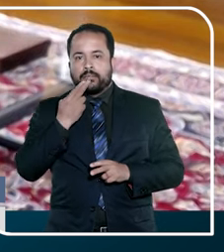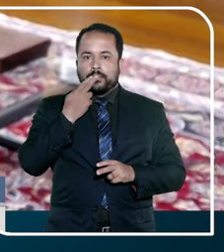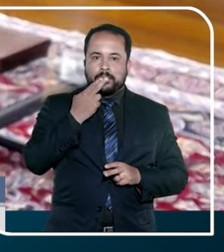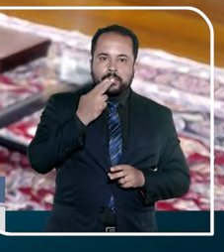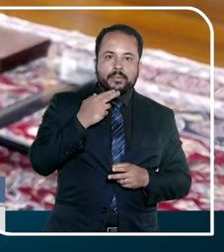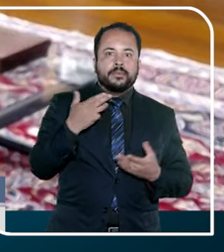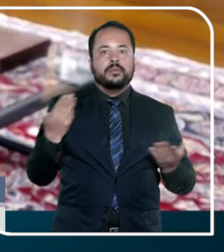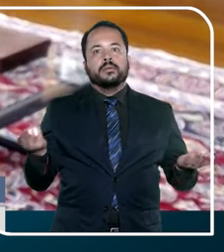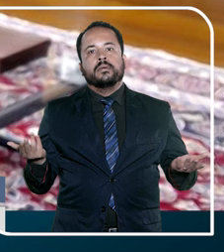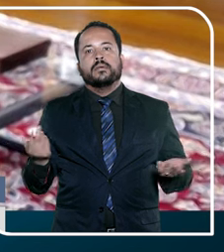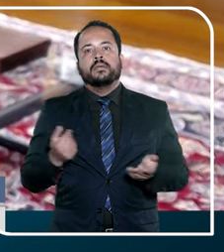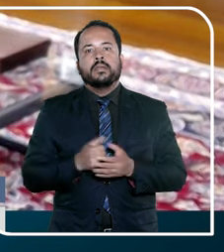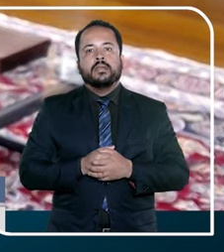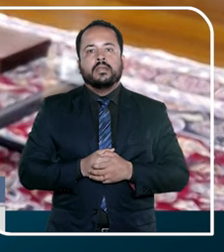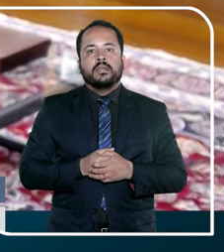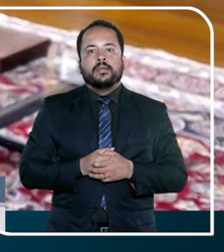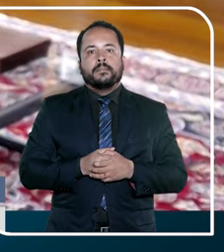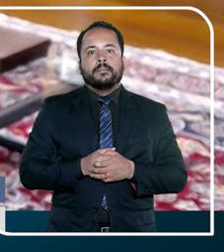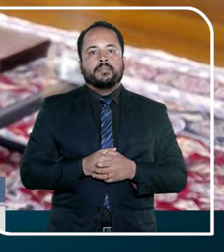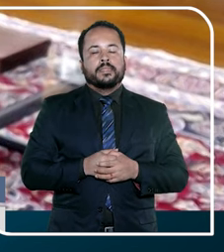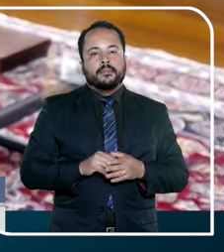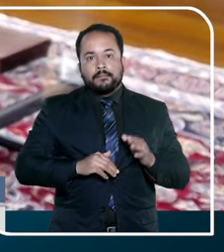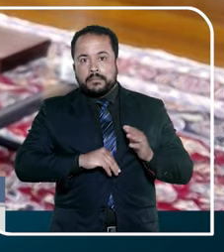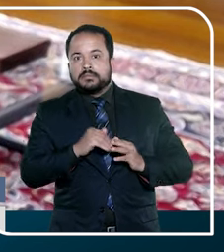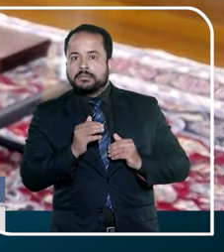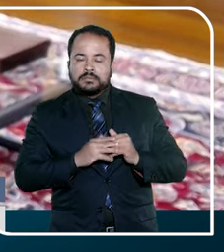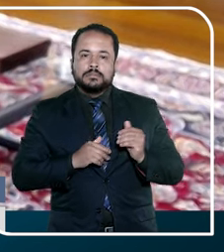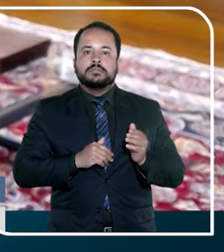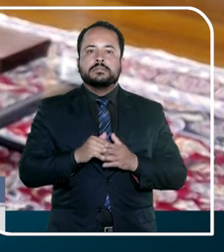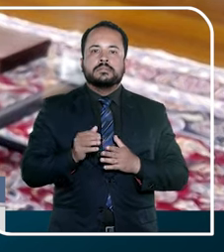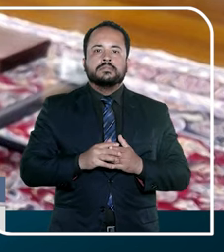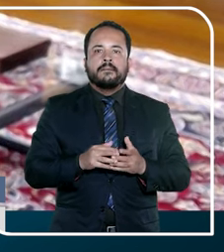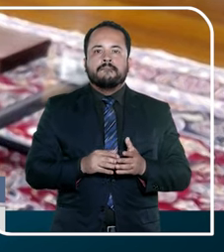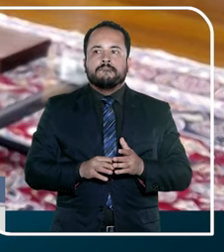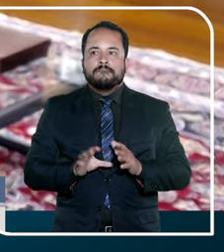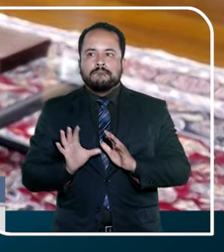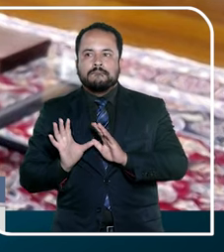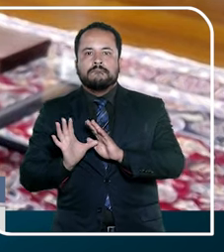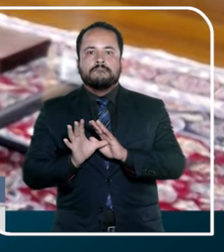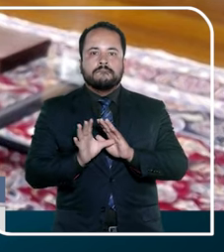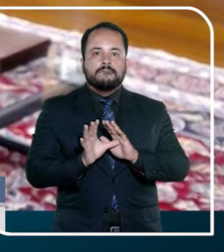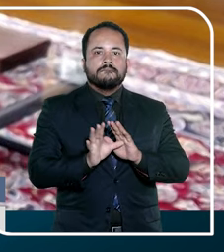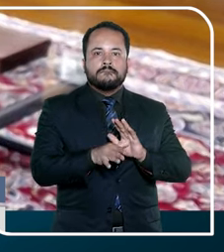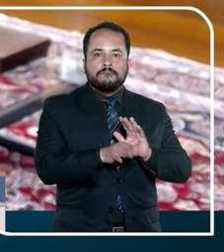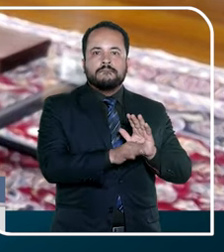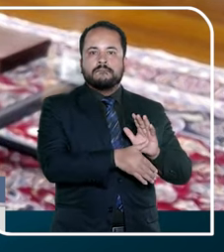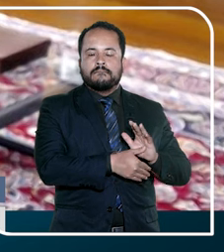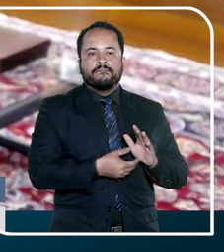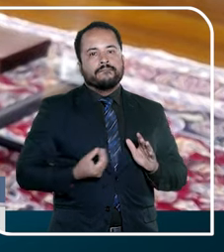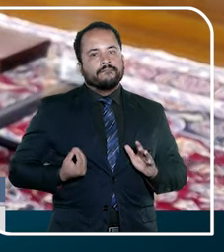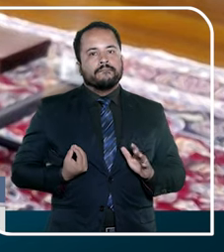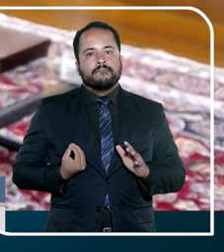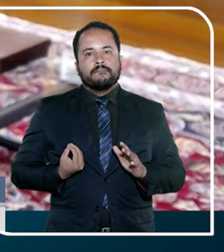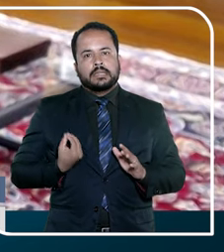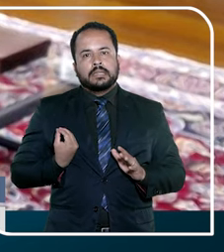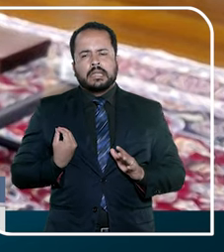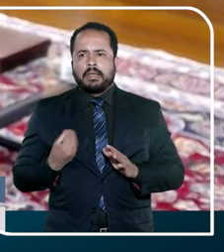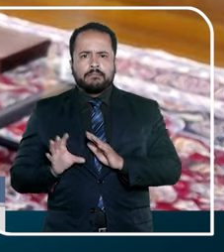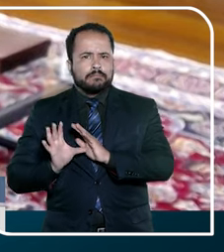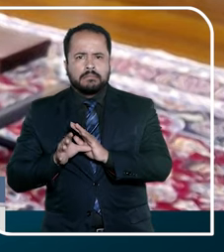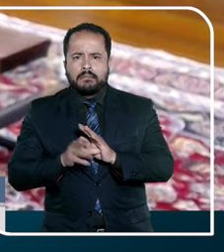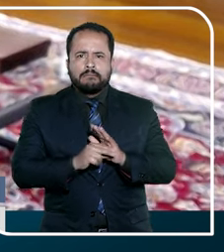profissional que ganha vida para fustar para digamos desculpe para para eh contrabandear